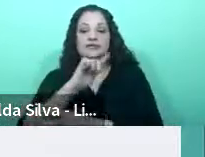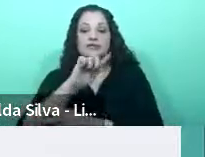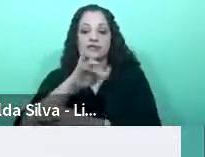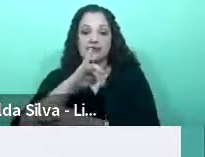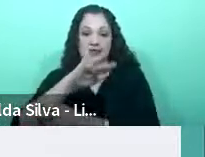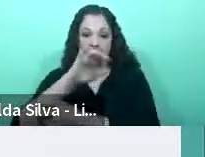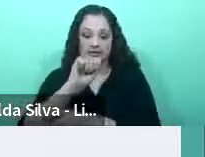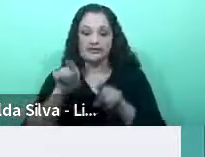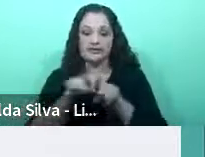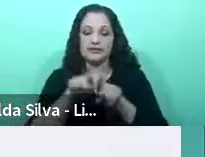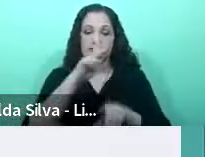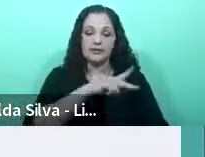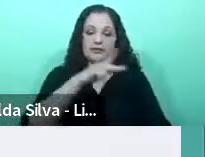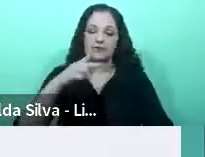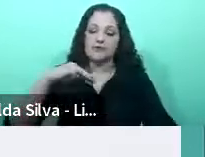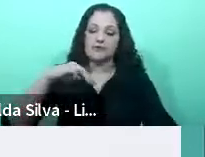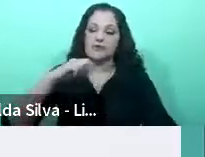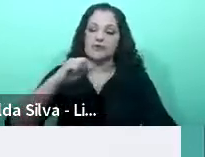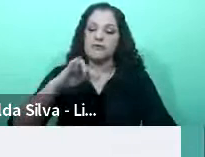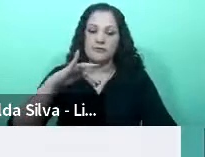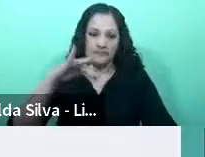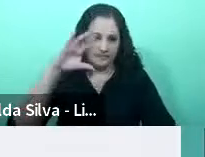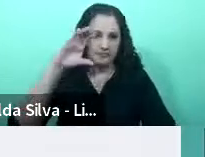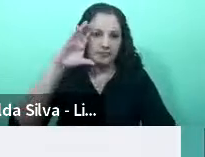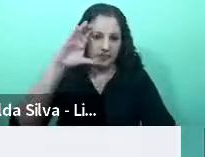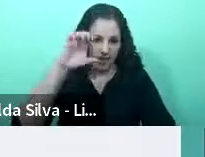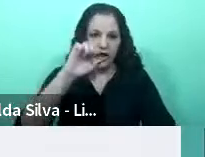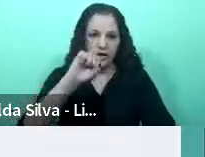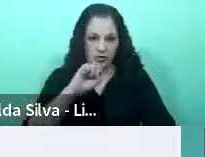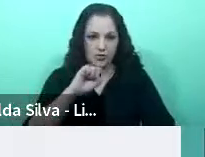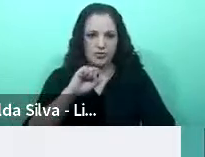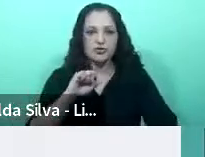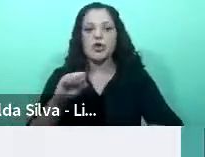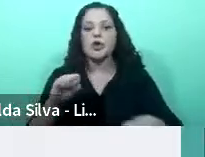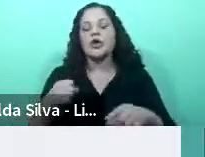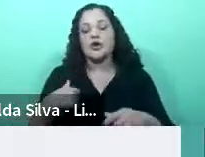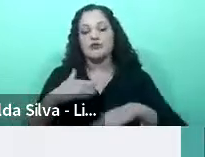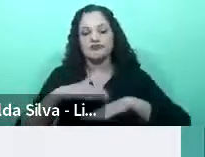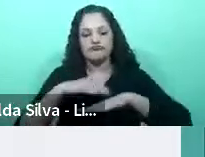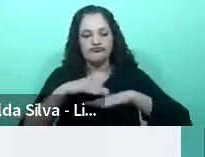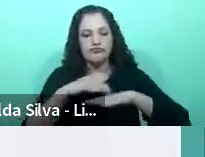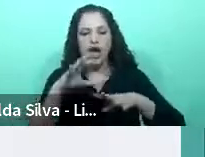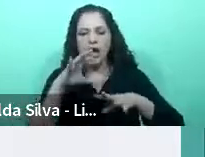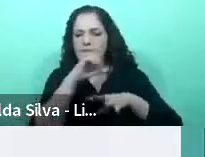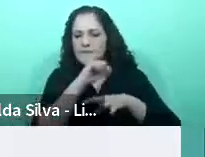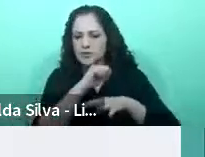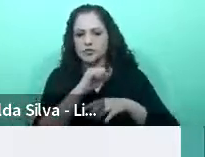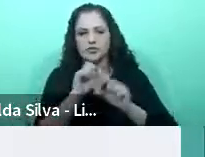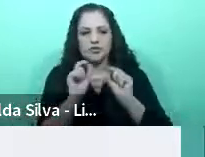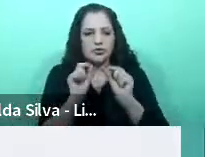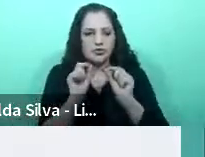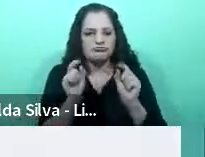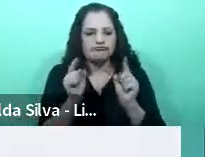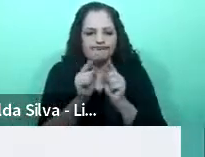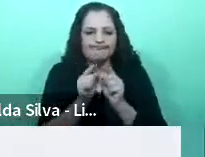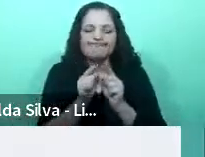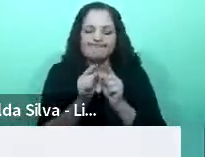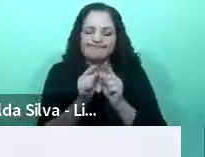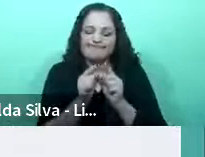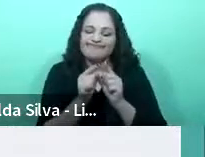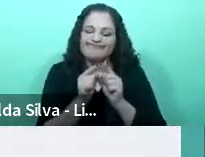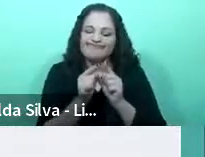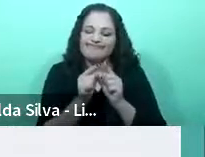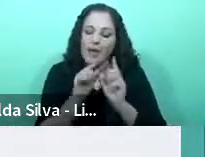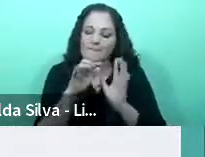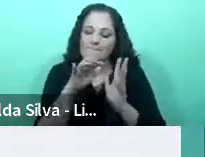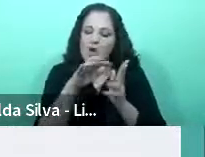Marcos, vou fazer uma breve rodada, já adianto, um pouco trágica pelo